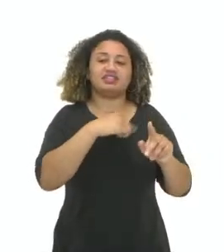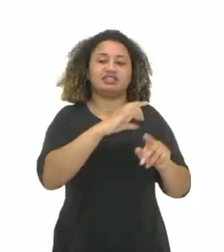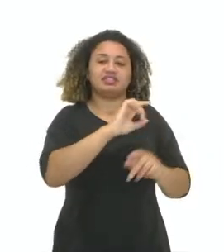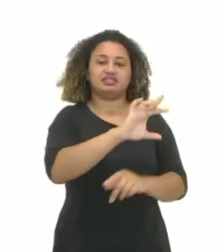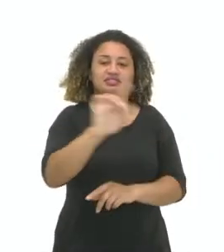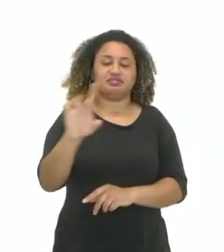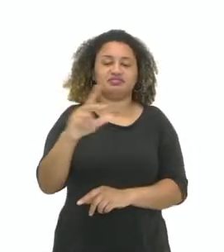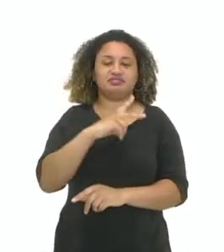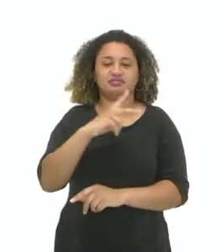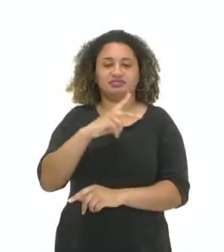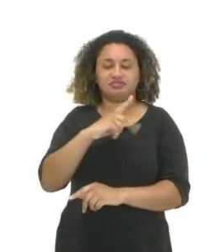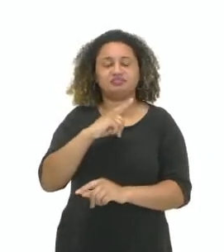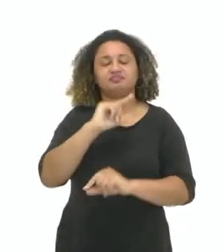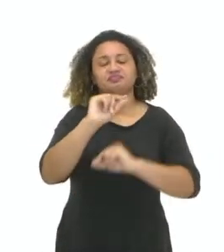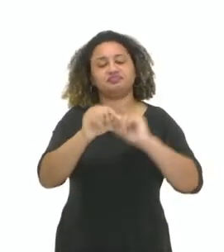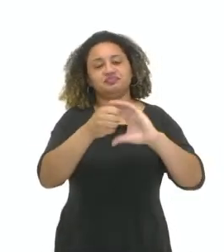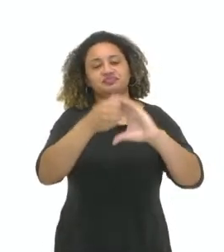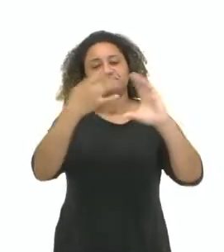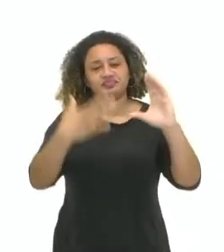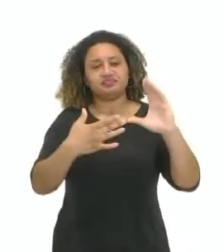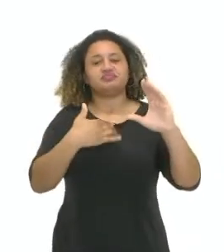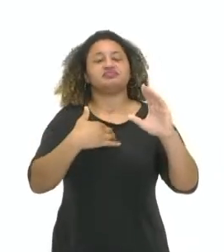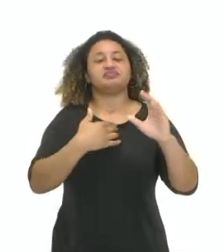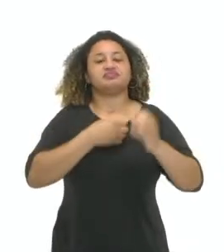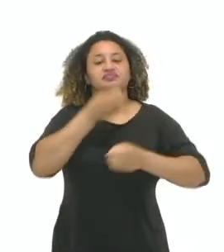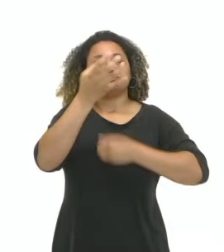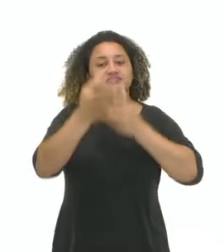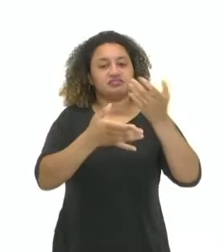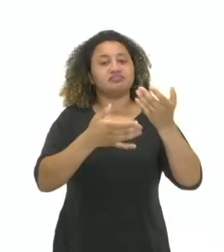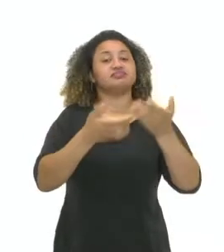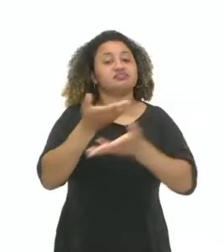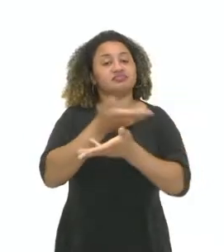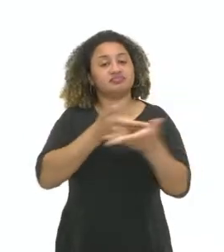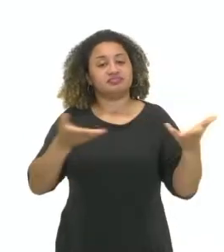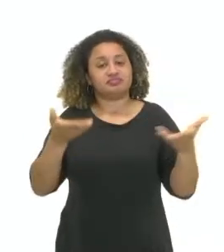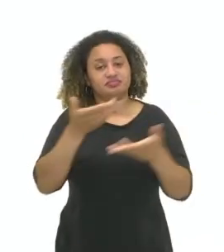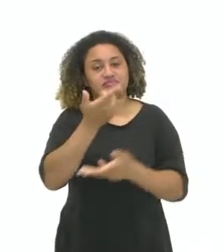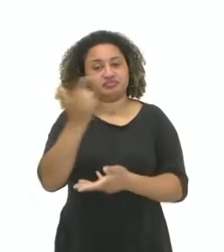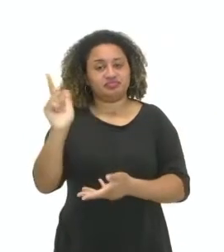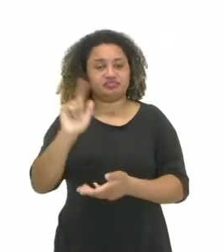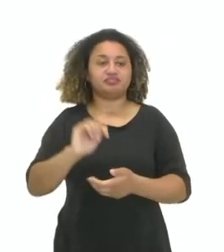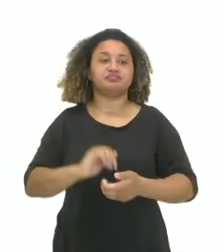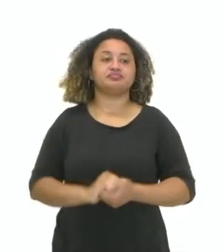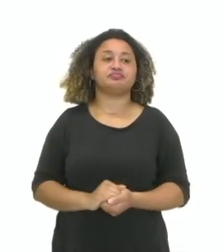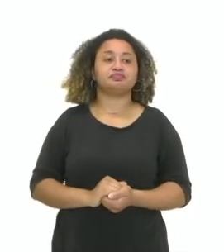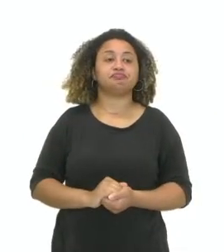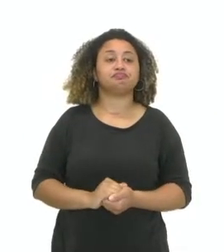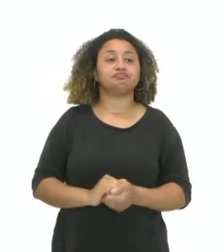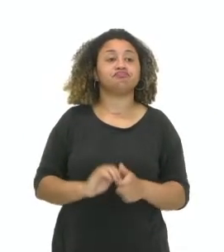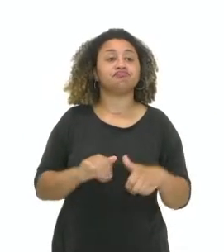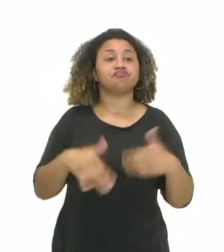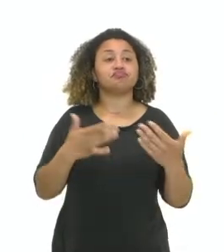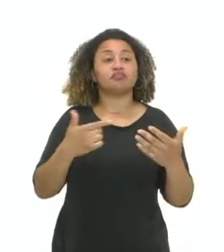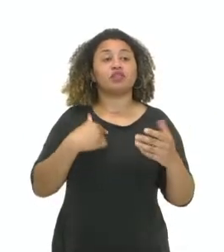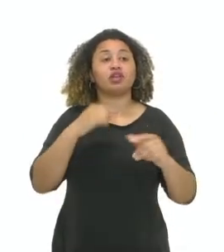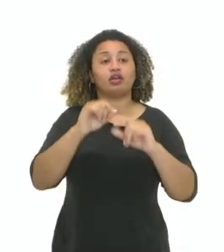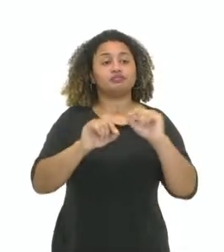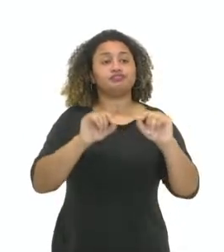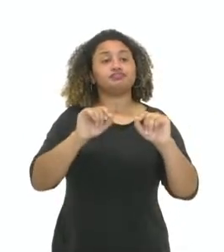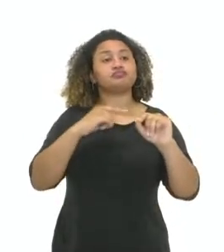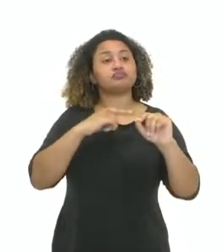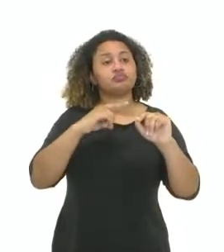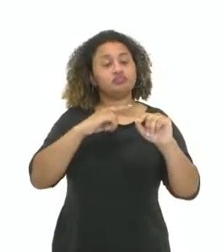seus traços biográficos são partilhados por outros homens. Então, o retirante aqui